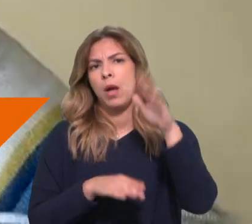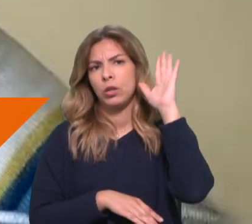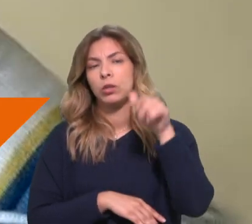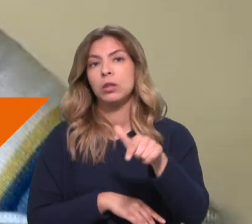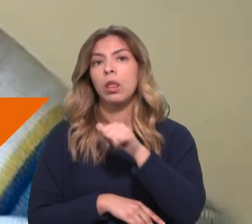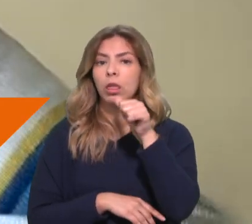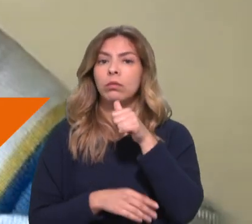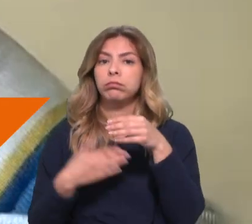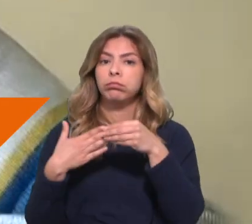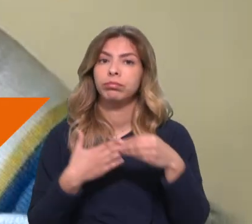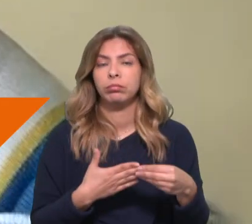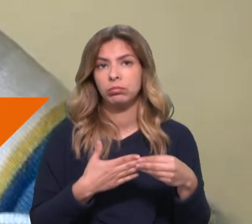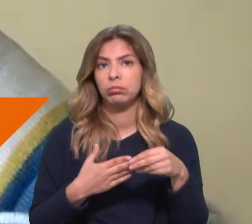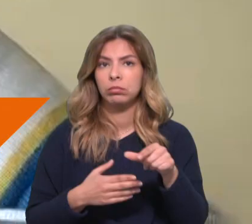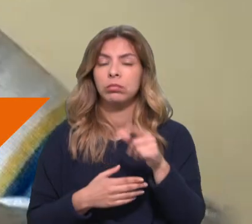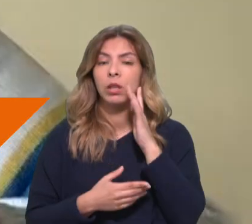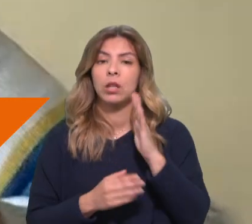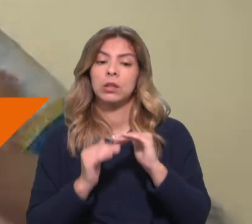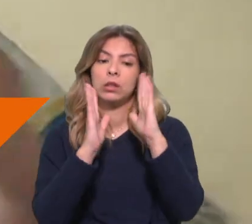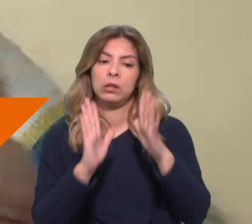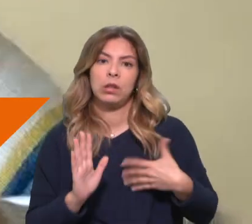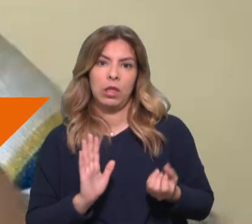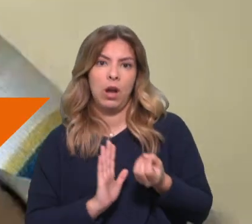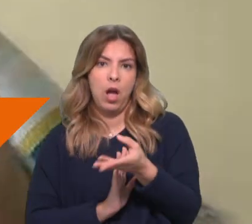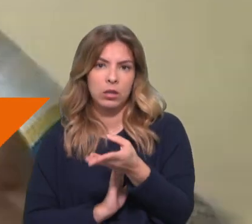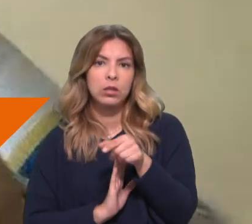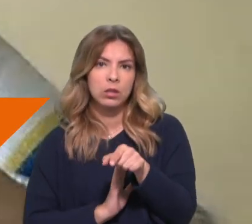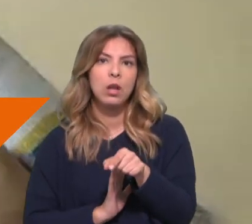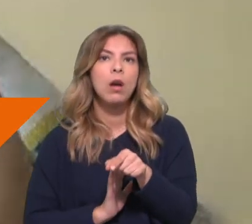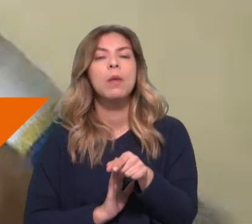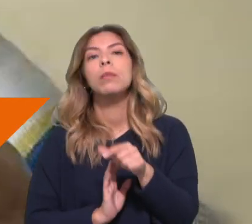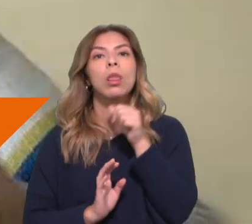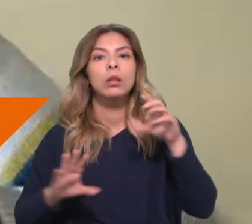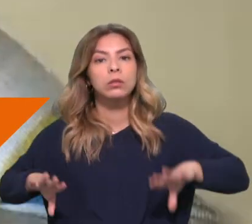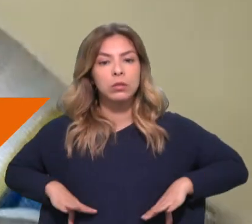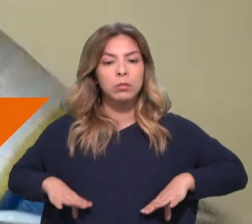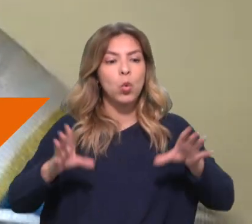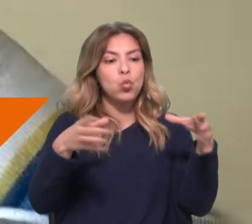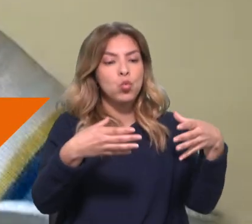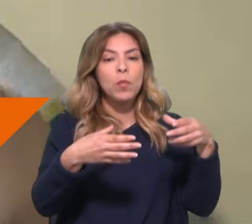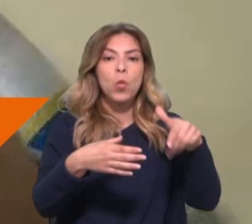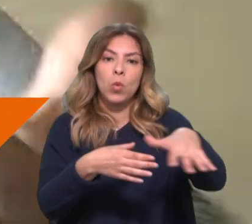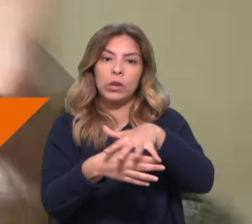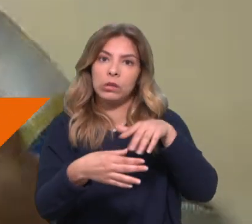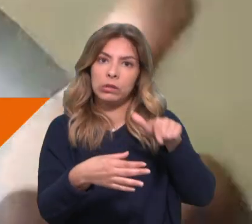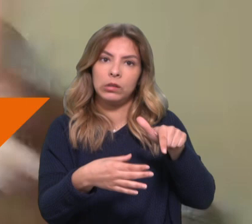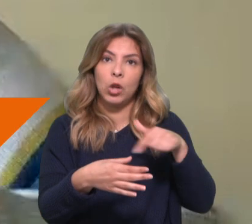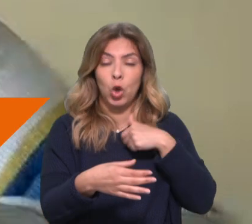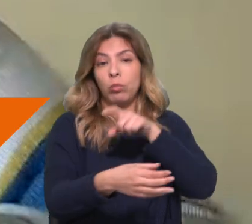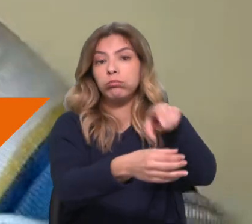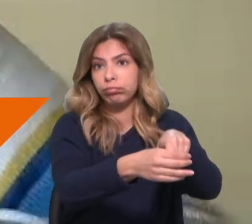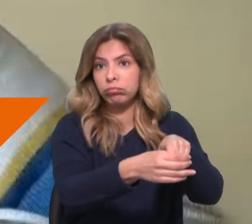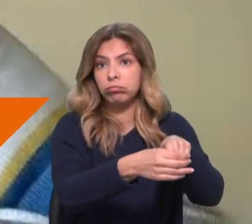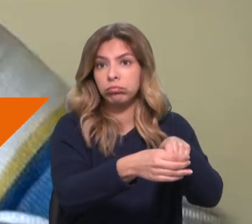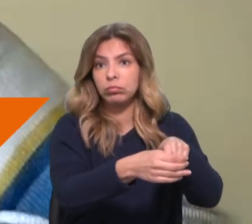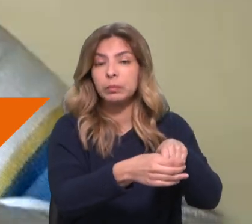cabo pela Santa Casa da Misericórdia de Santa Maria da Feira. Permite só dar esta nota que nós em Santa Maria da Feira temos uma comissão que eu represento e que estou aqui a